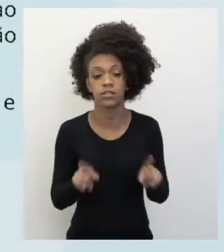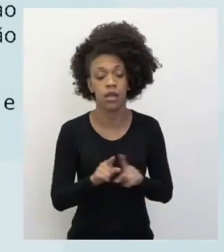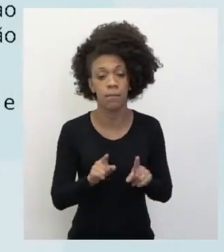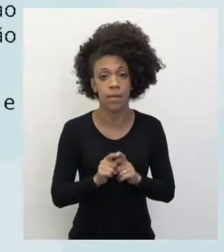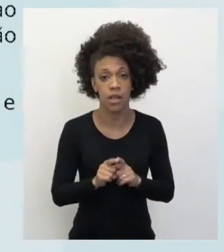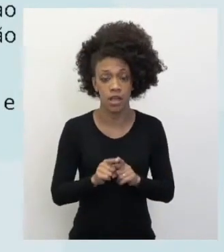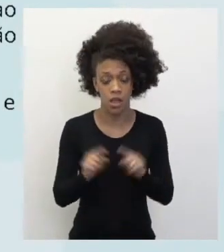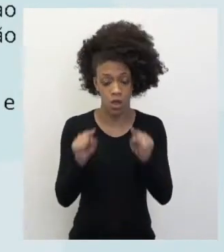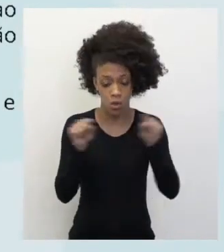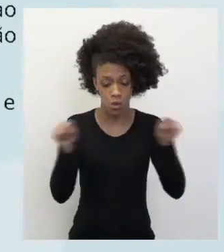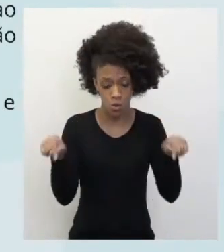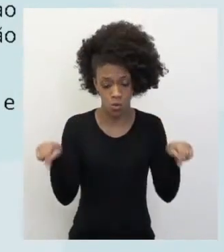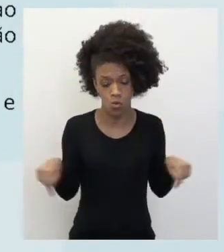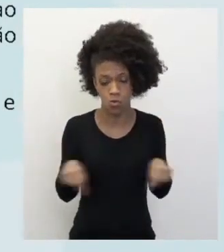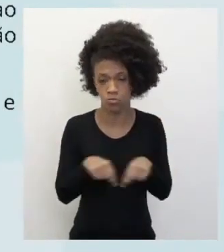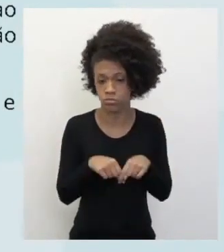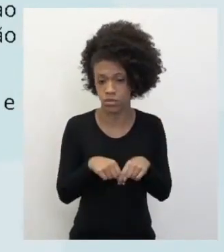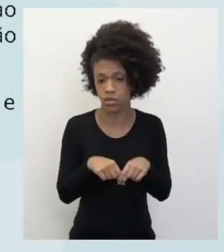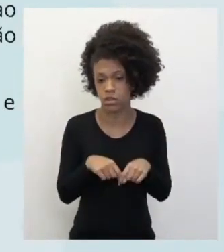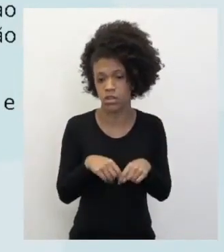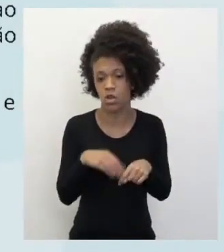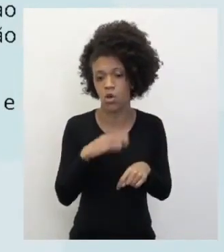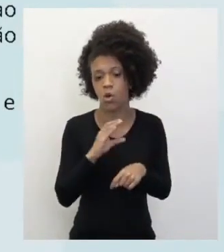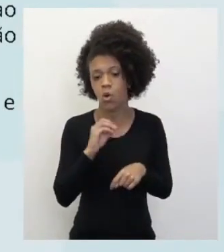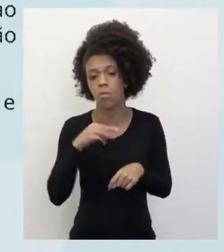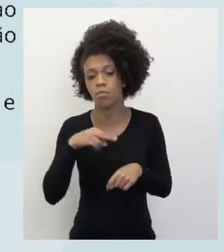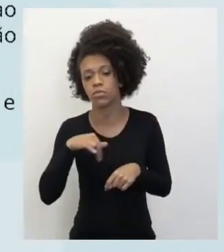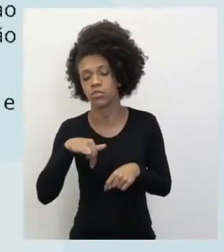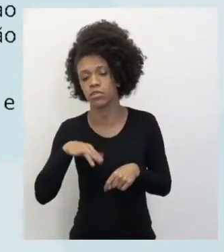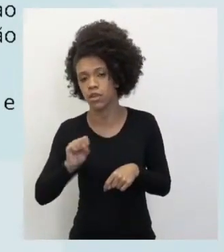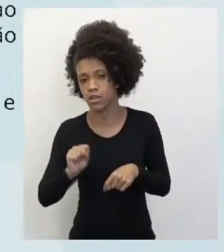terras comunais, tá? Essas são de uso tanto dos